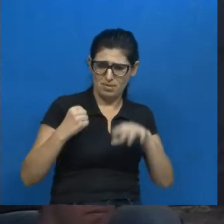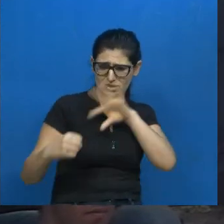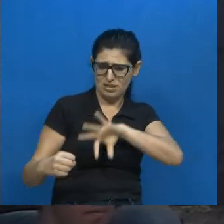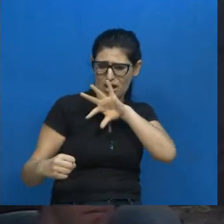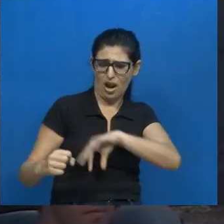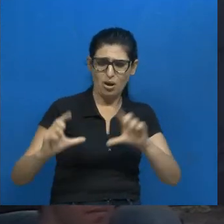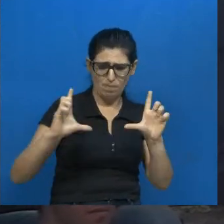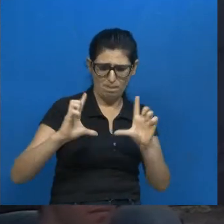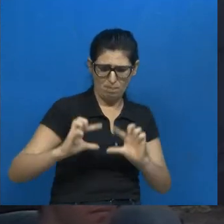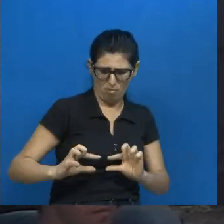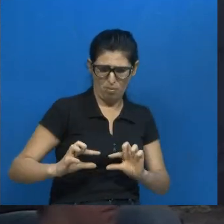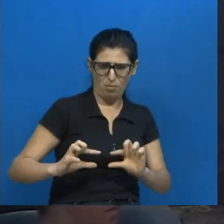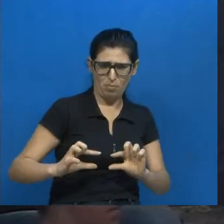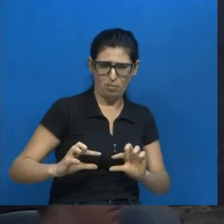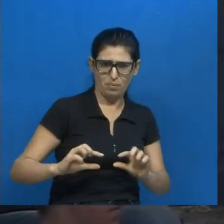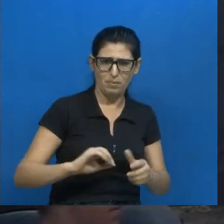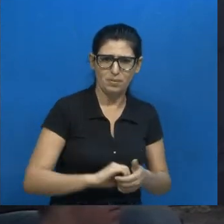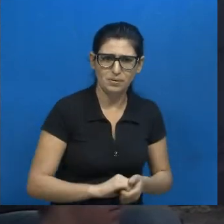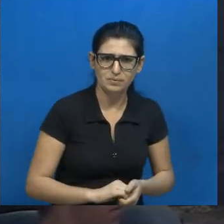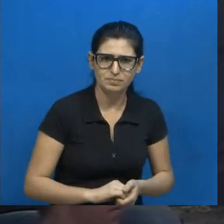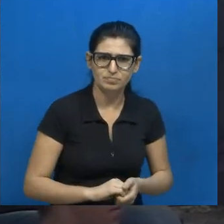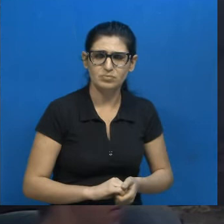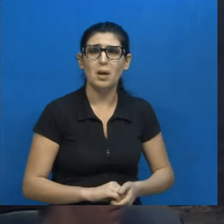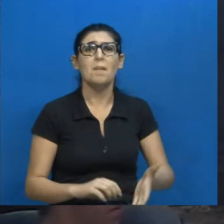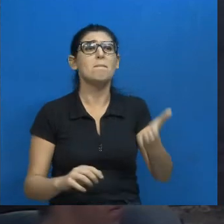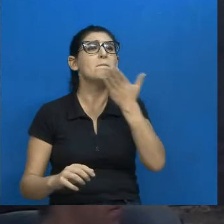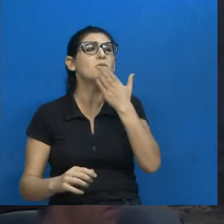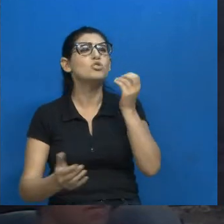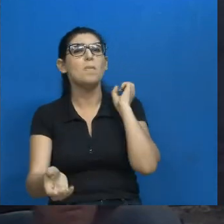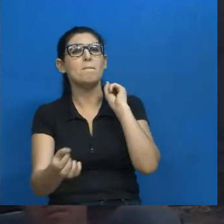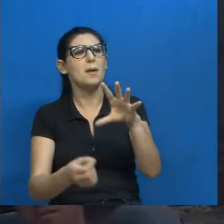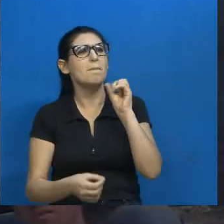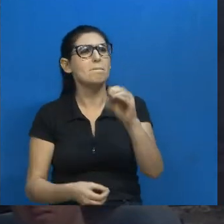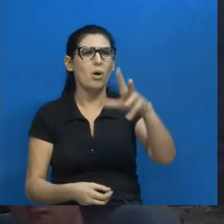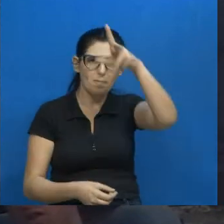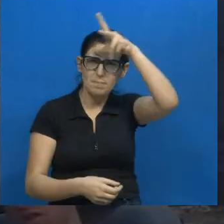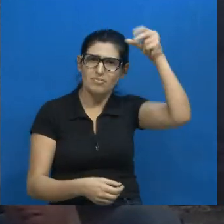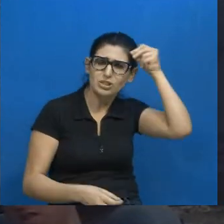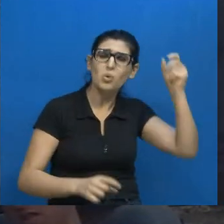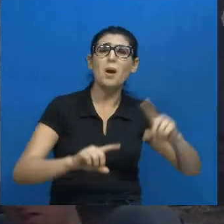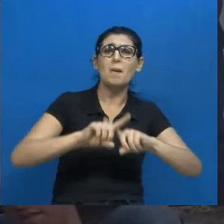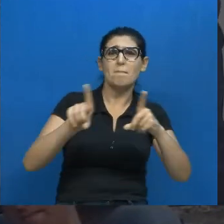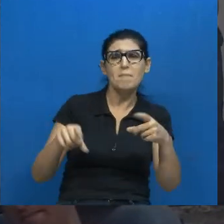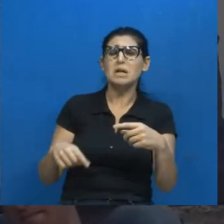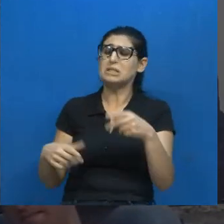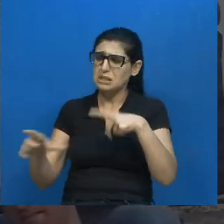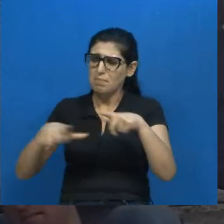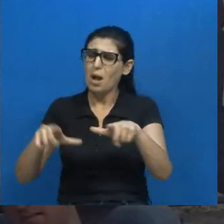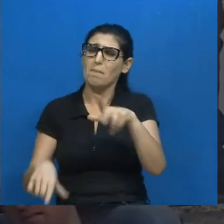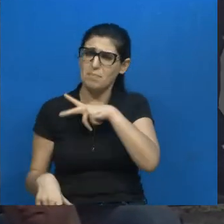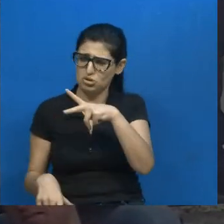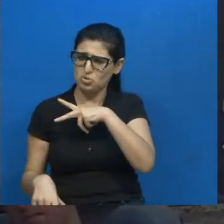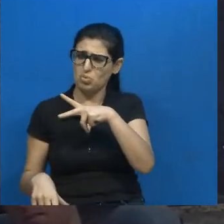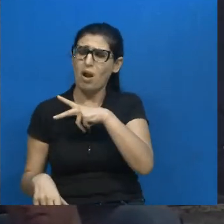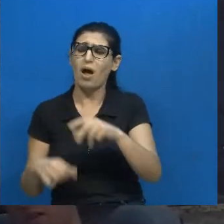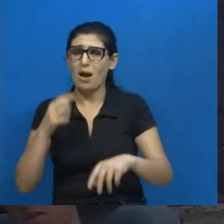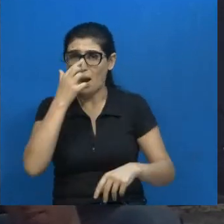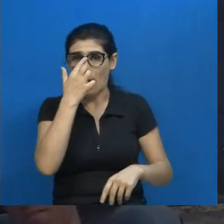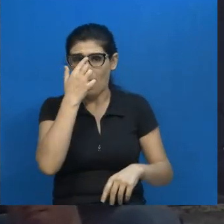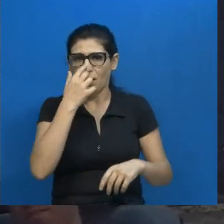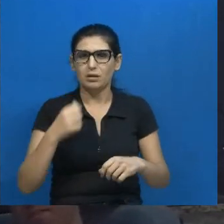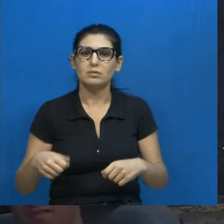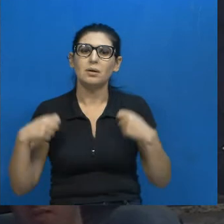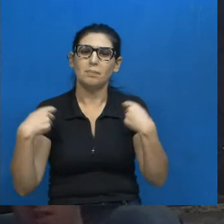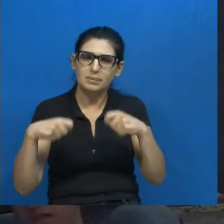gente também. Então, por isso, até eu pedi a conta da prefeitura. Agora, a gente quer trabalhar, não tem ônibus. Vou citar um exemplo para encerrar. Eu pego Maria